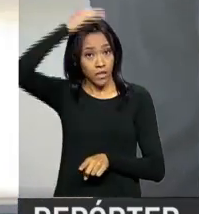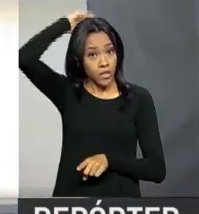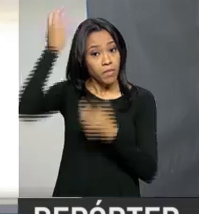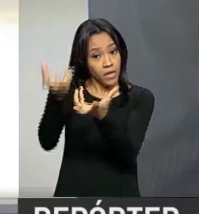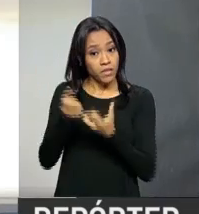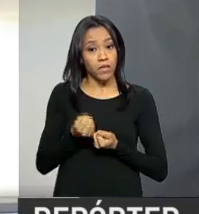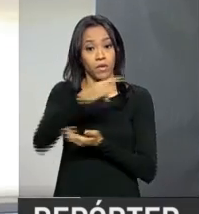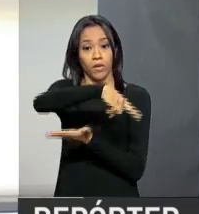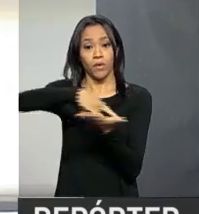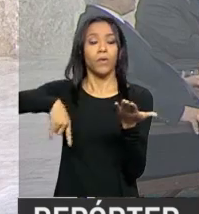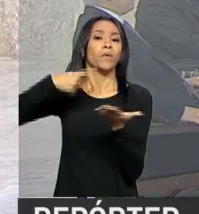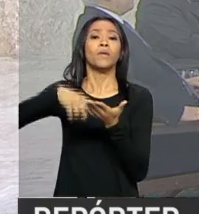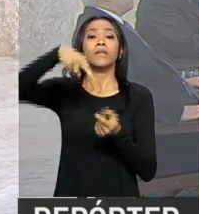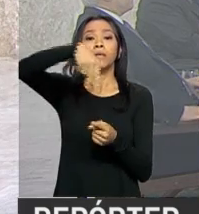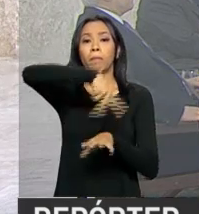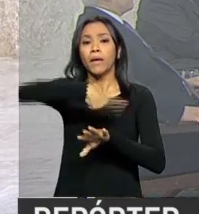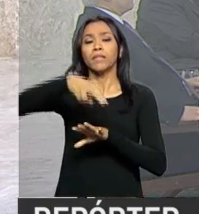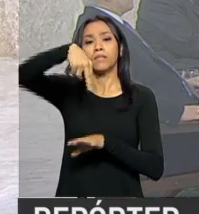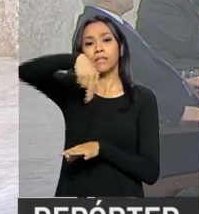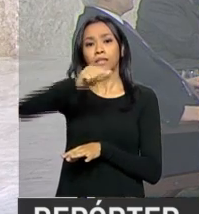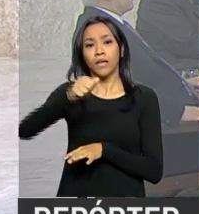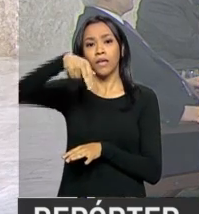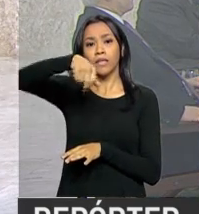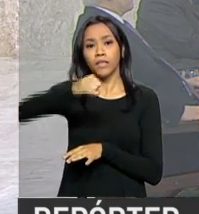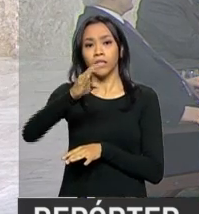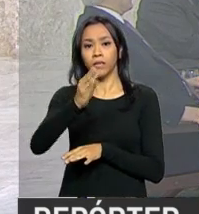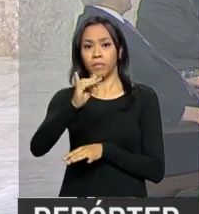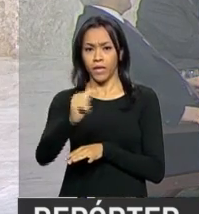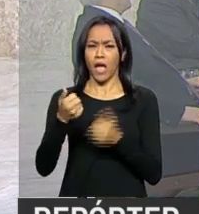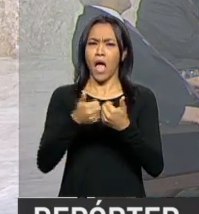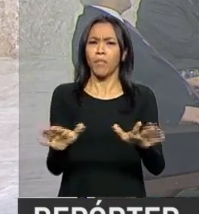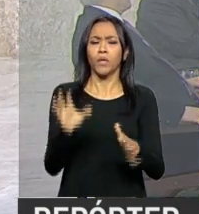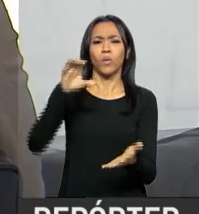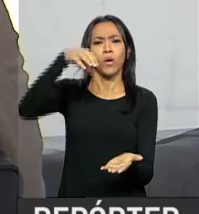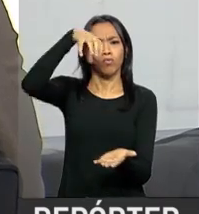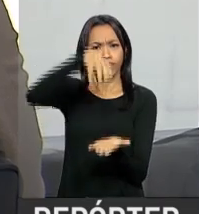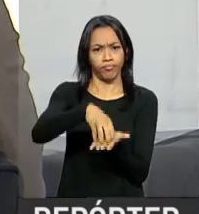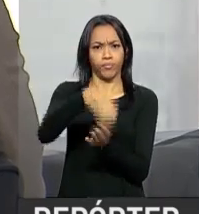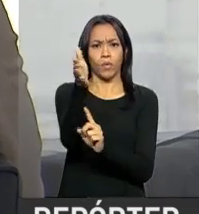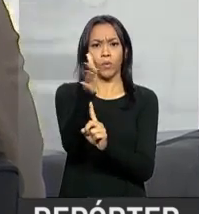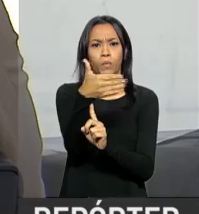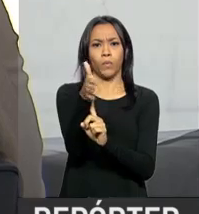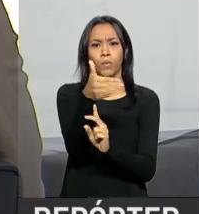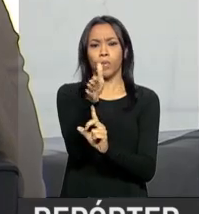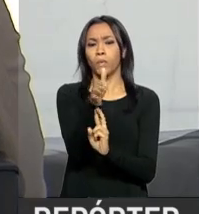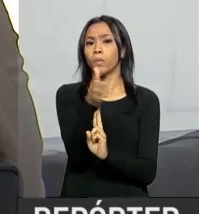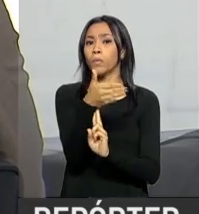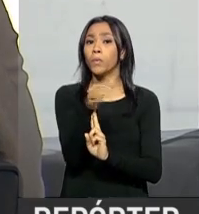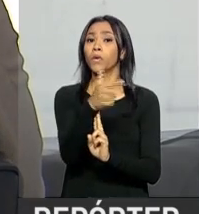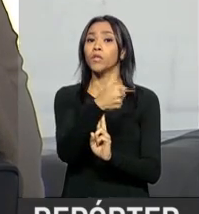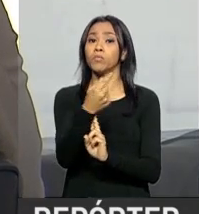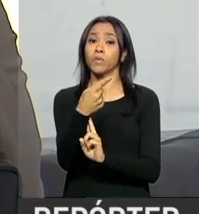do embaixador da Namíbia, país que abriu embaixada em Brasília em 2003. A cooperação naval é um